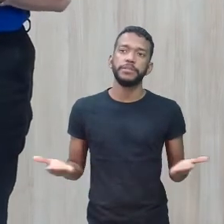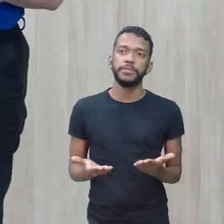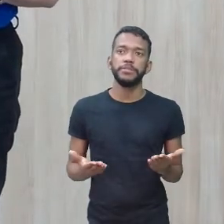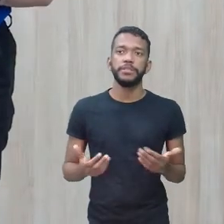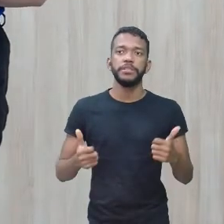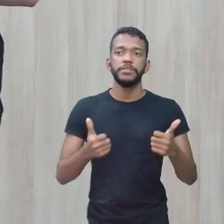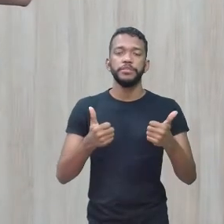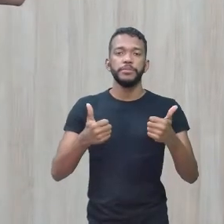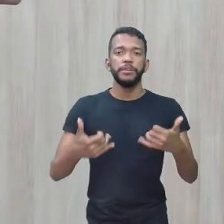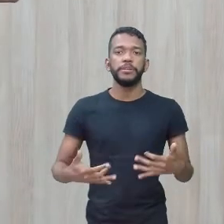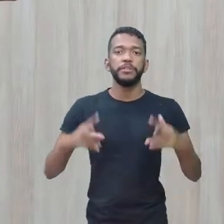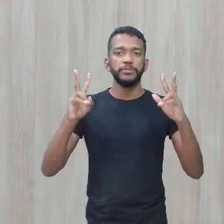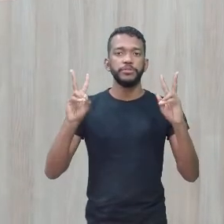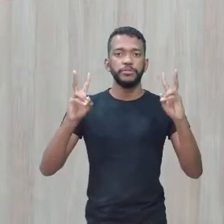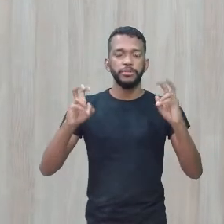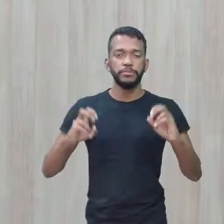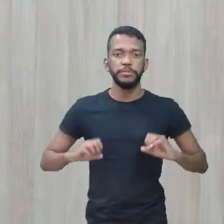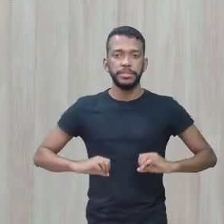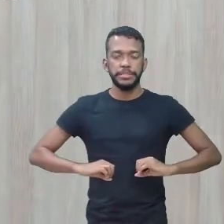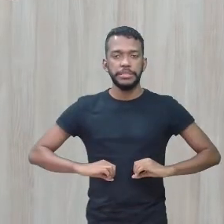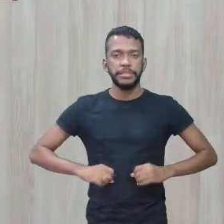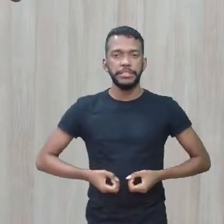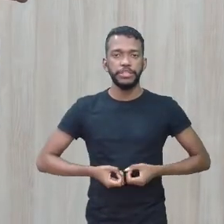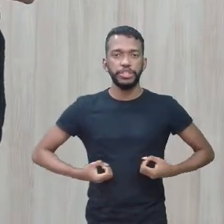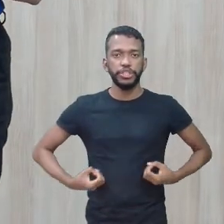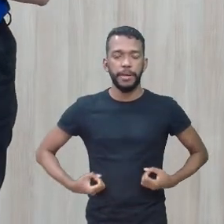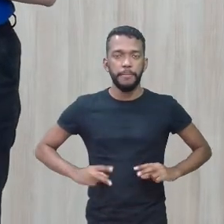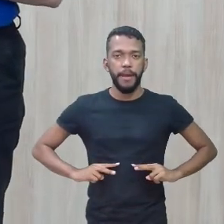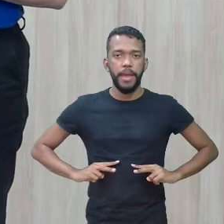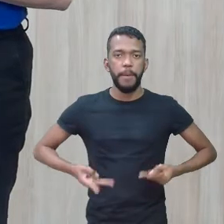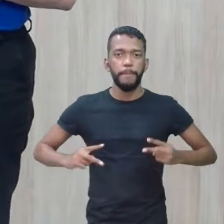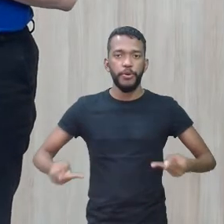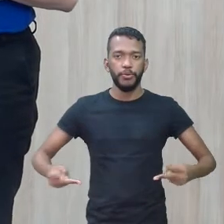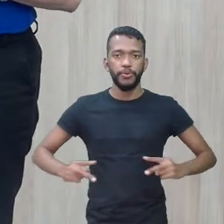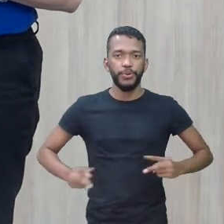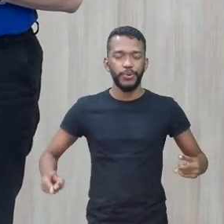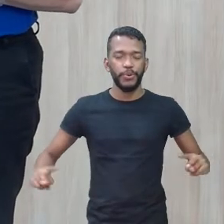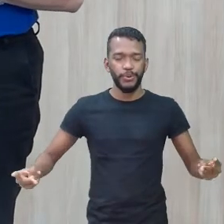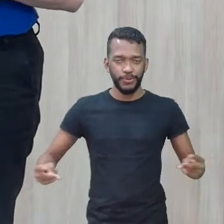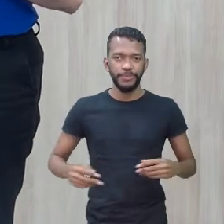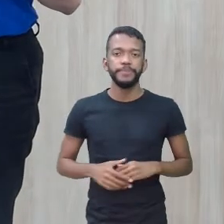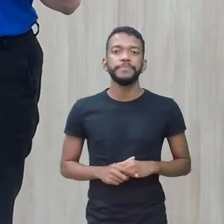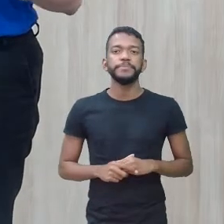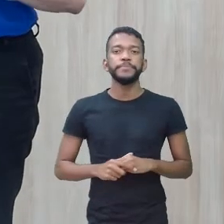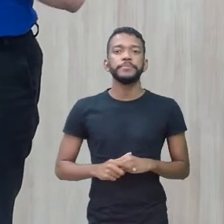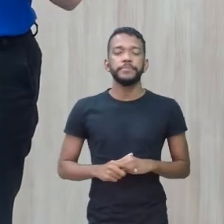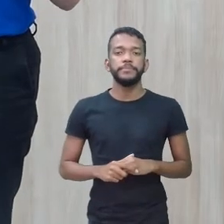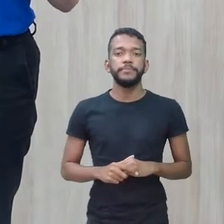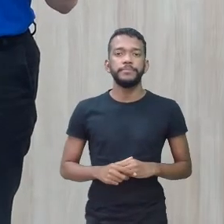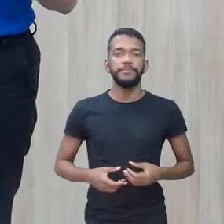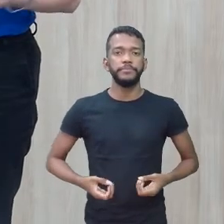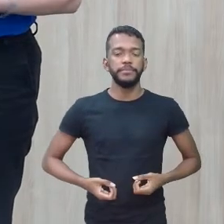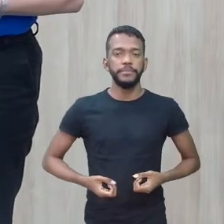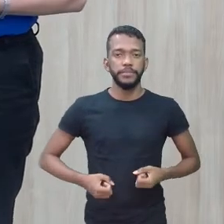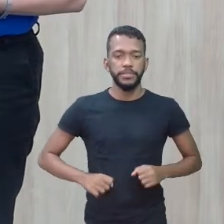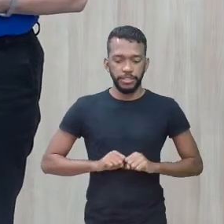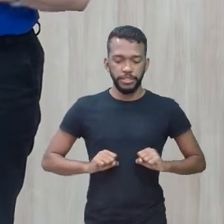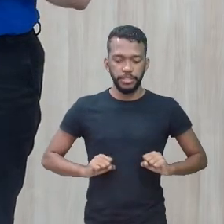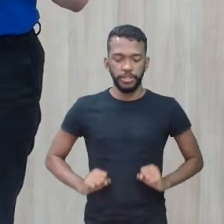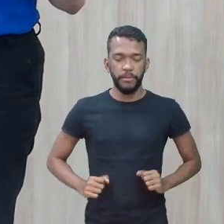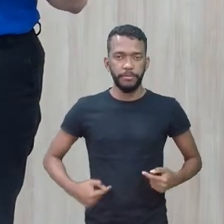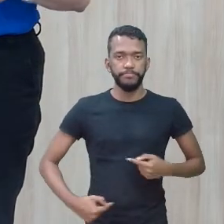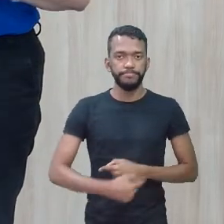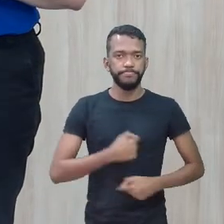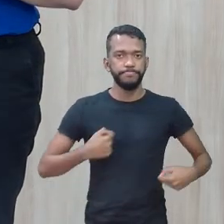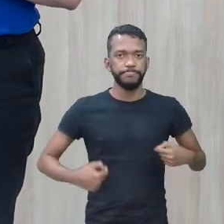o sistema reprodutor. Primeiro vamos falar no sistema reprodutor, toda a reprodução,